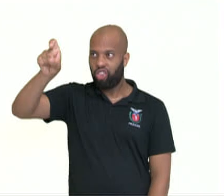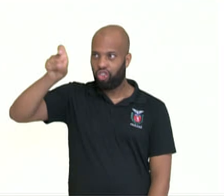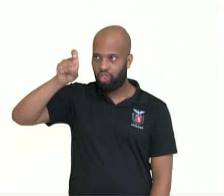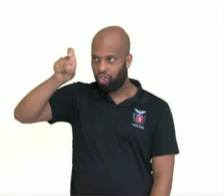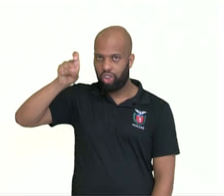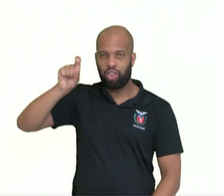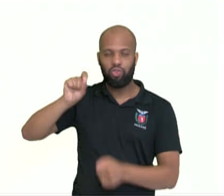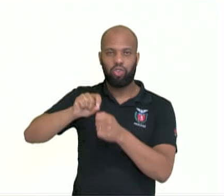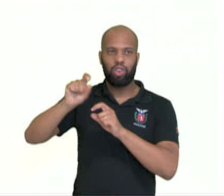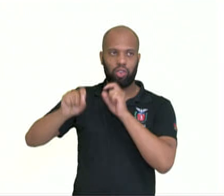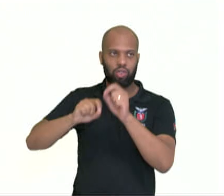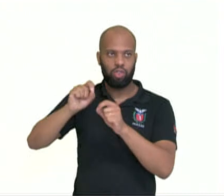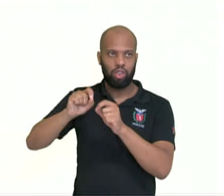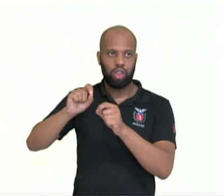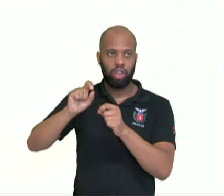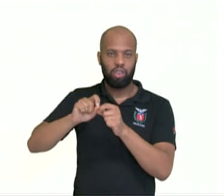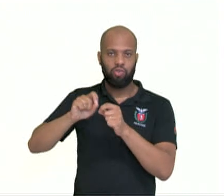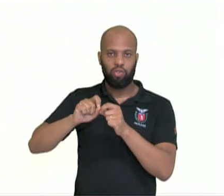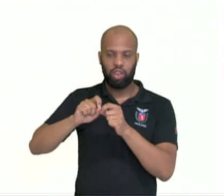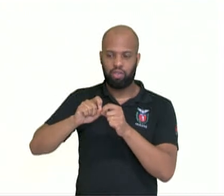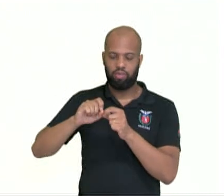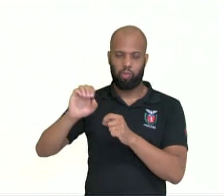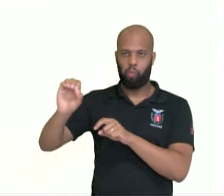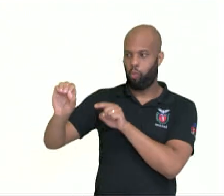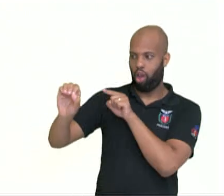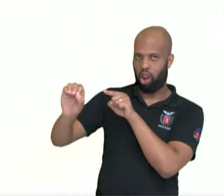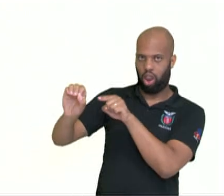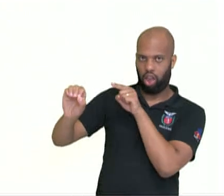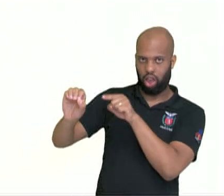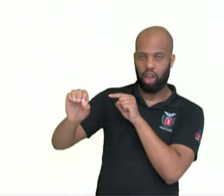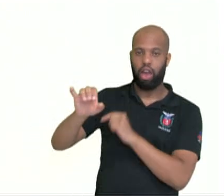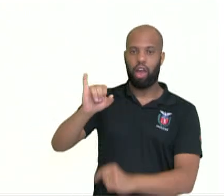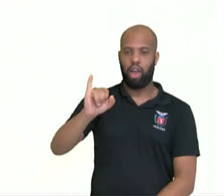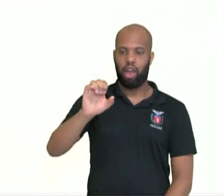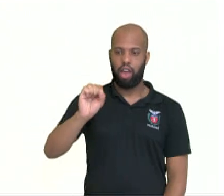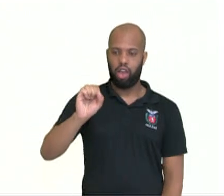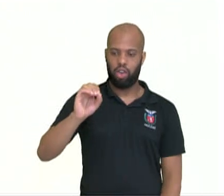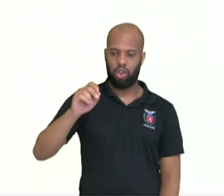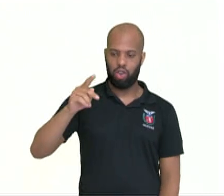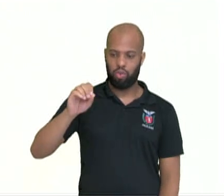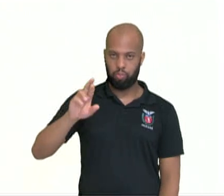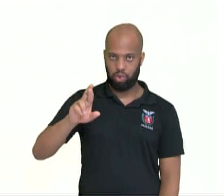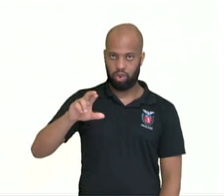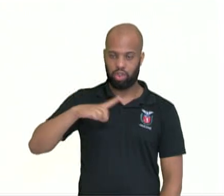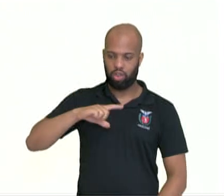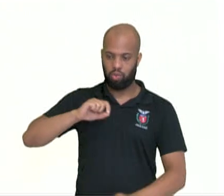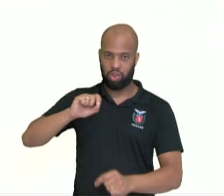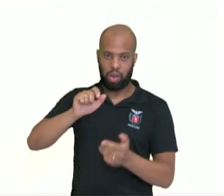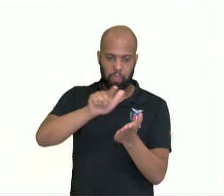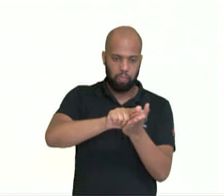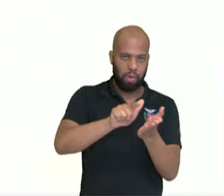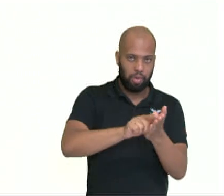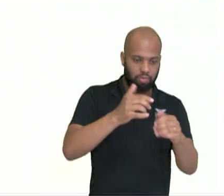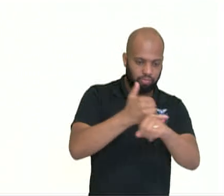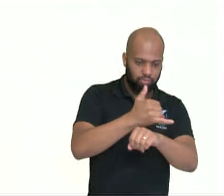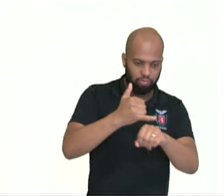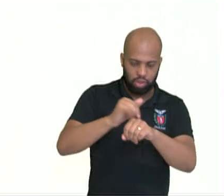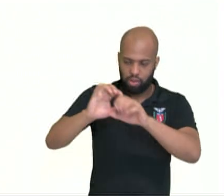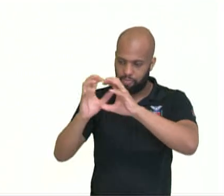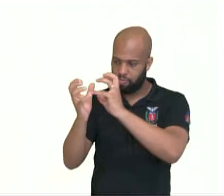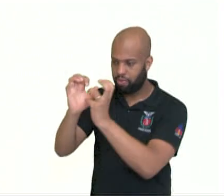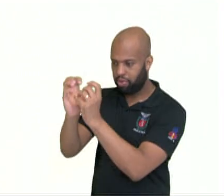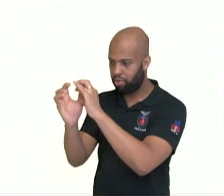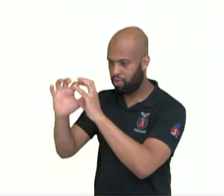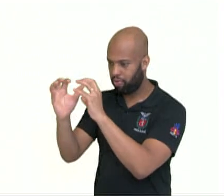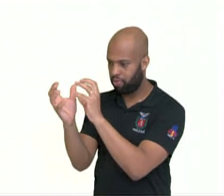Você vai pegar uma esferinha de isopor, né, que você vai fazer a esferinha com papel alumínio. Então, você vai pegar o papel alumínio, rolar ao redor da